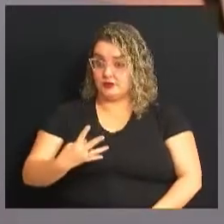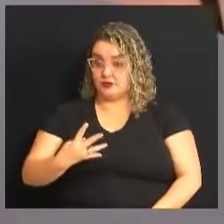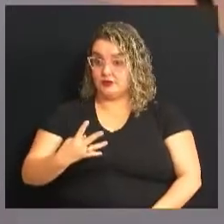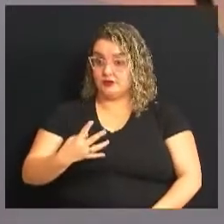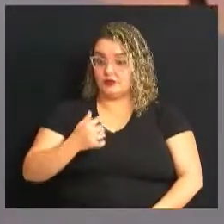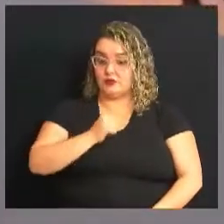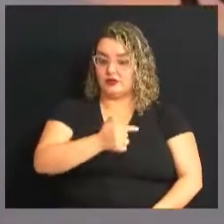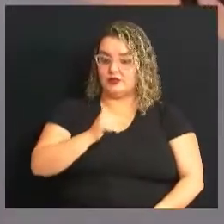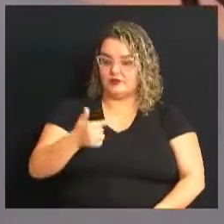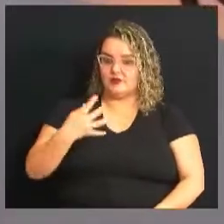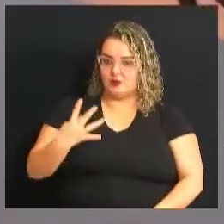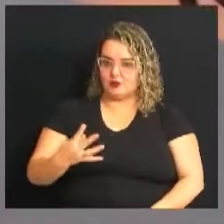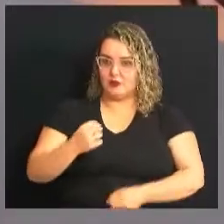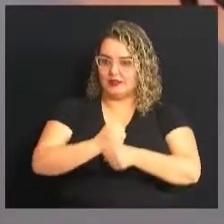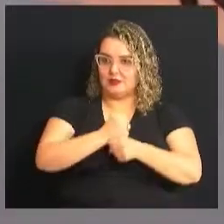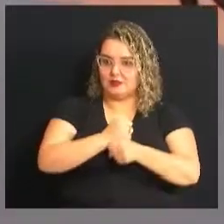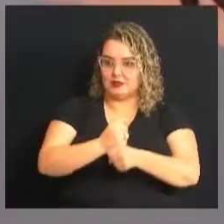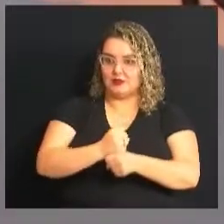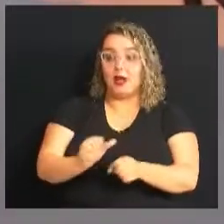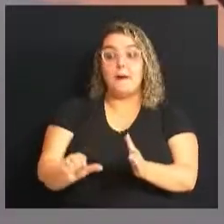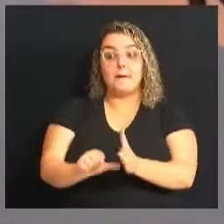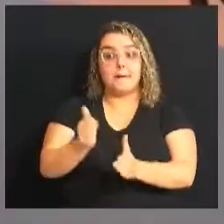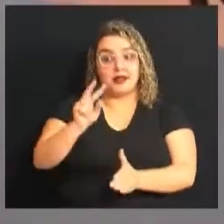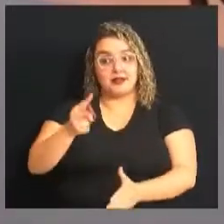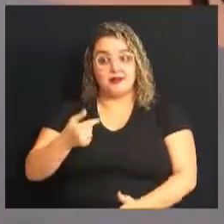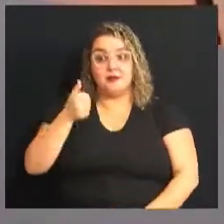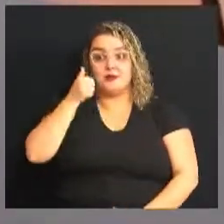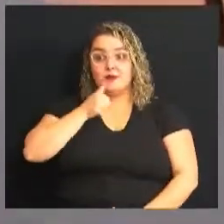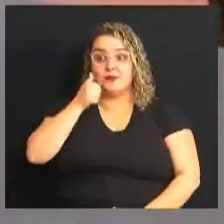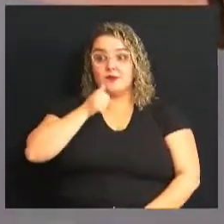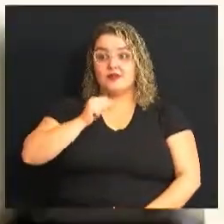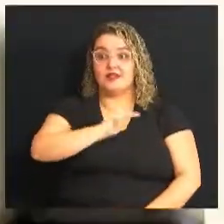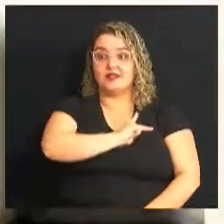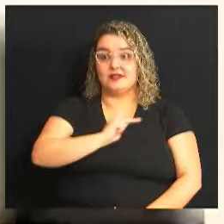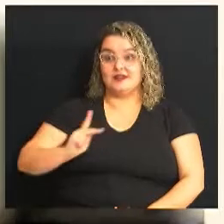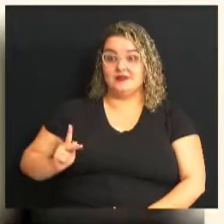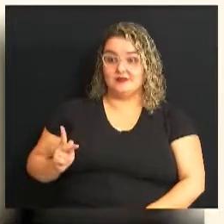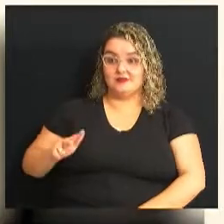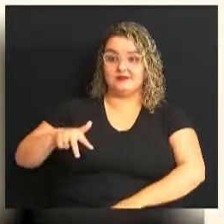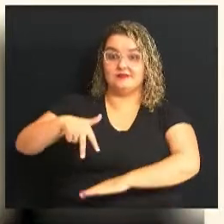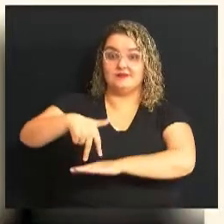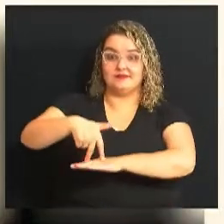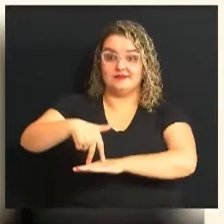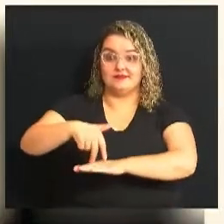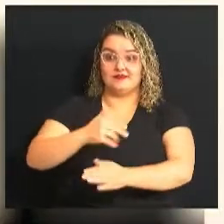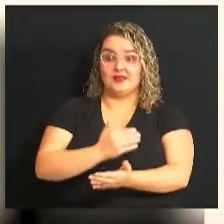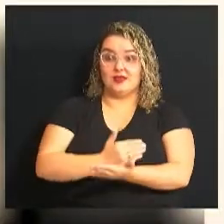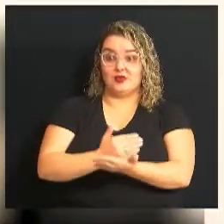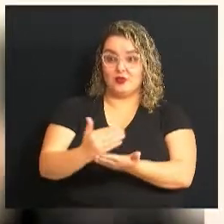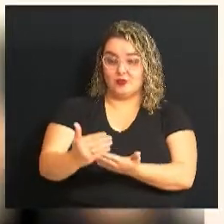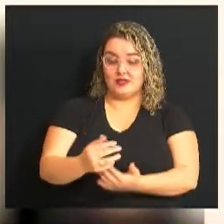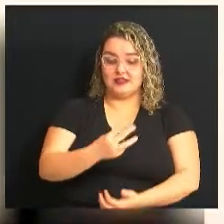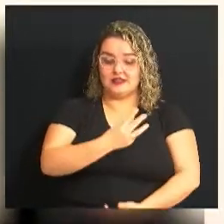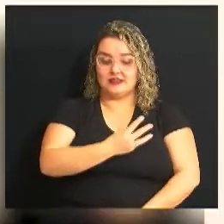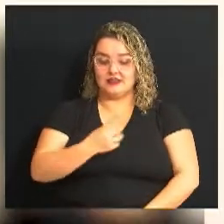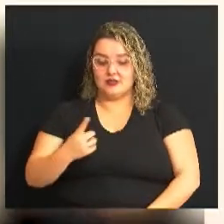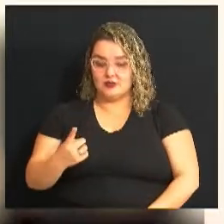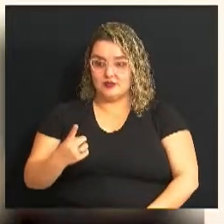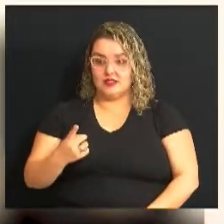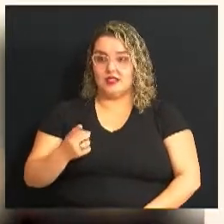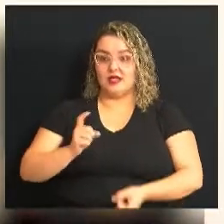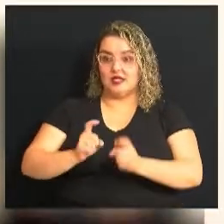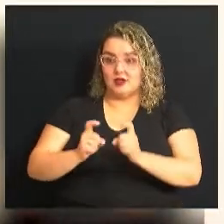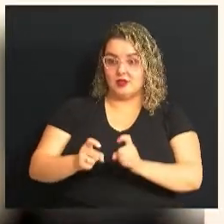existência, esta é a primeira vez que uma mulher ocupa a presidência. No início da 31ª reunião